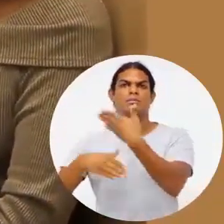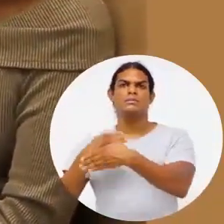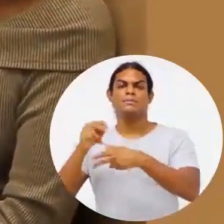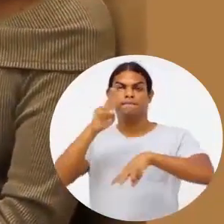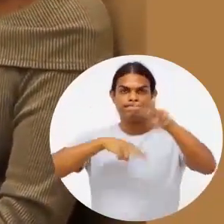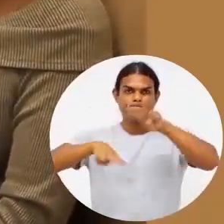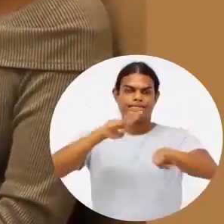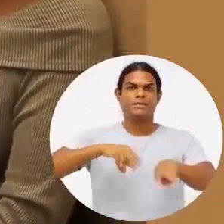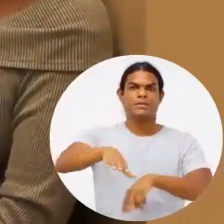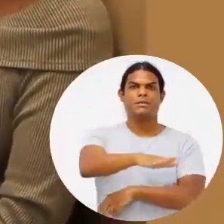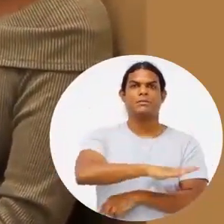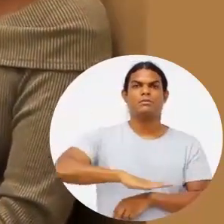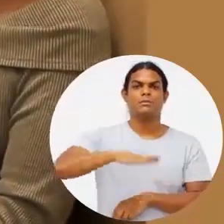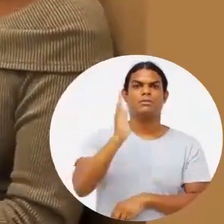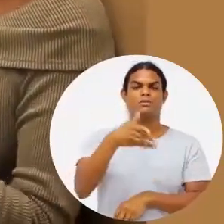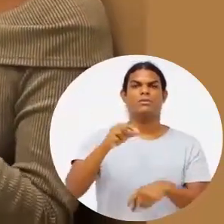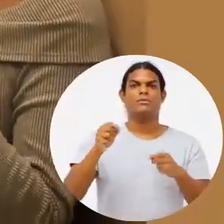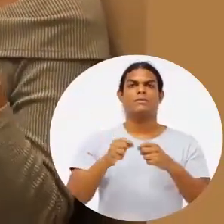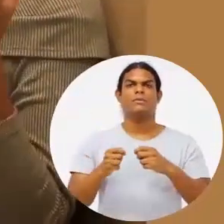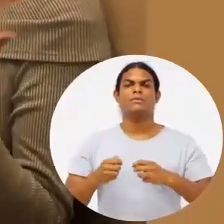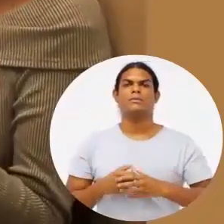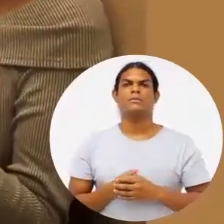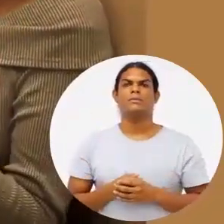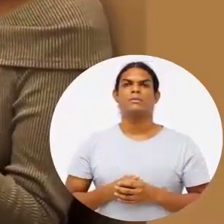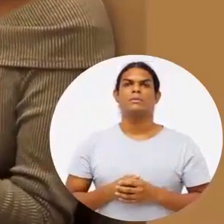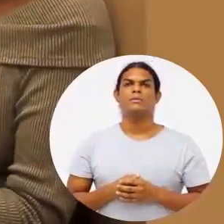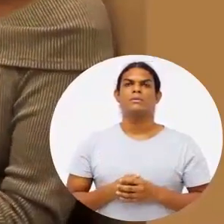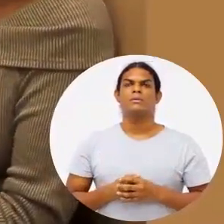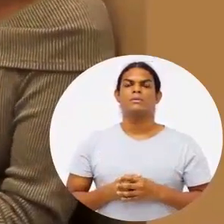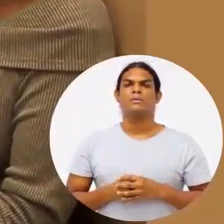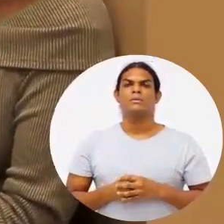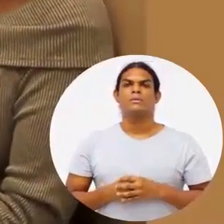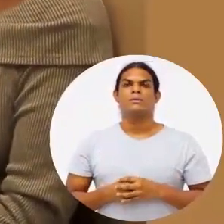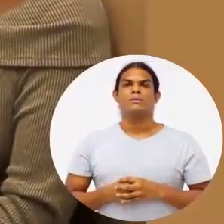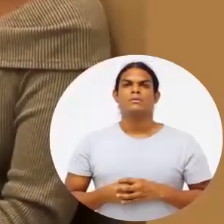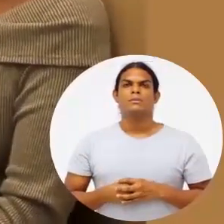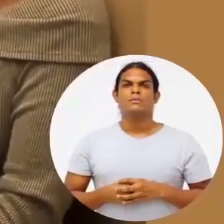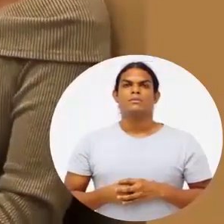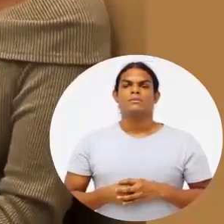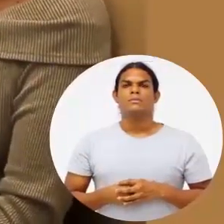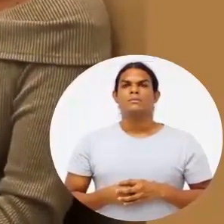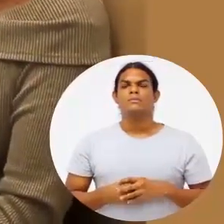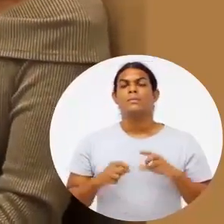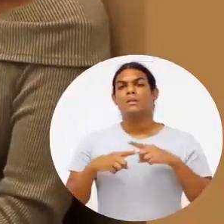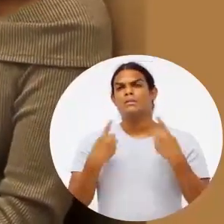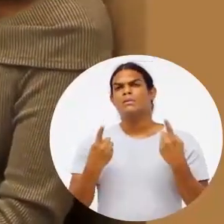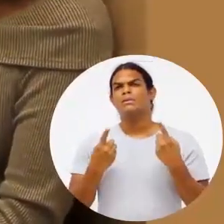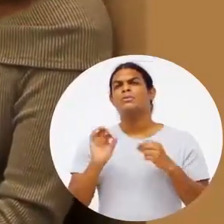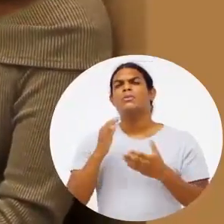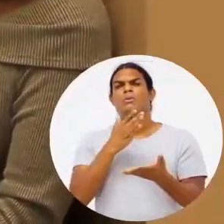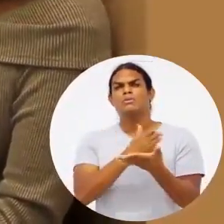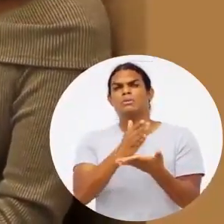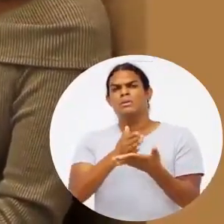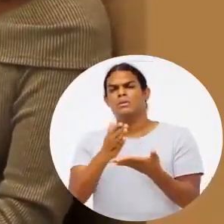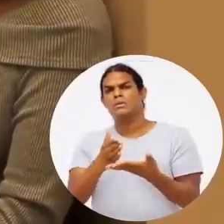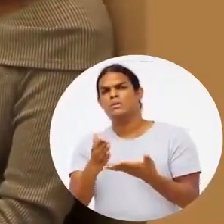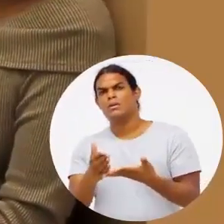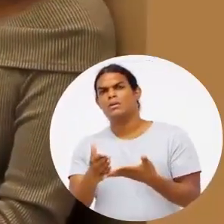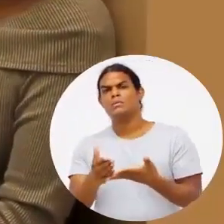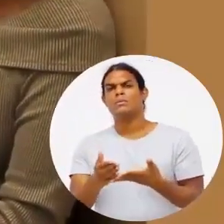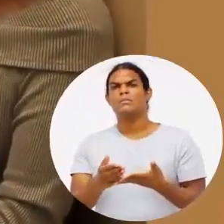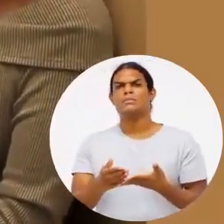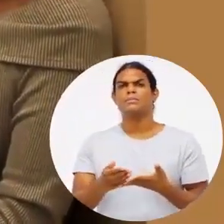para avaliar espaços construídos, ou seja, o espaço já está feito e a gente faz essa avaliação. Mas quais seriam as etapas que a senhora